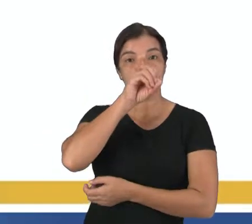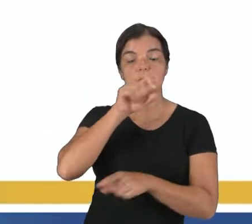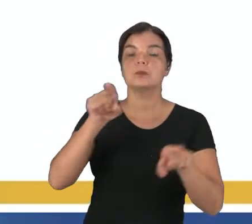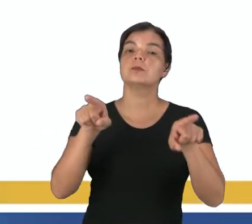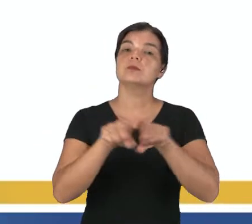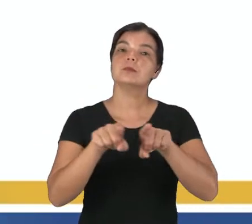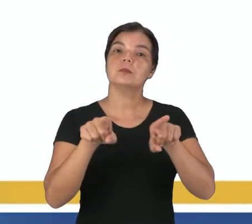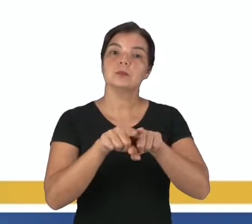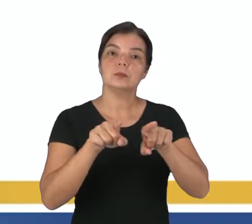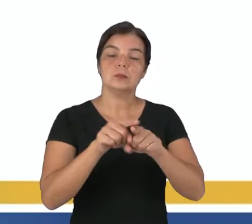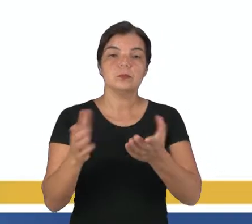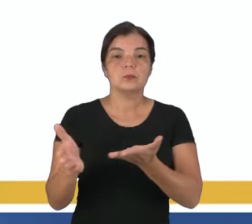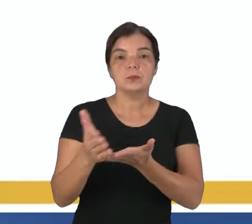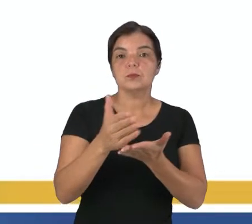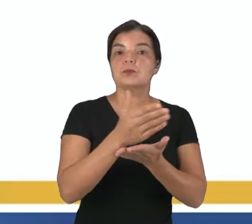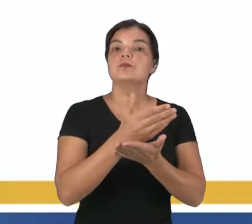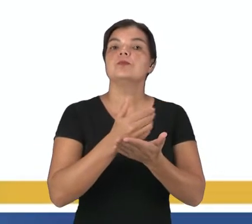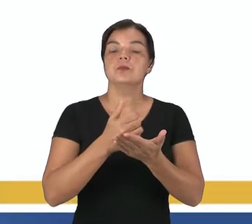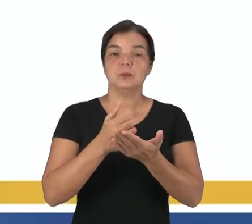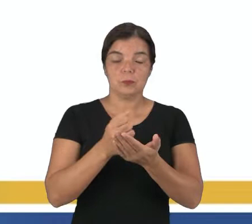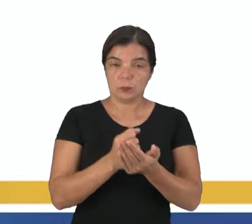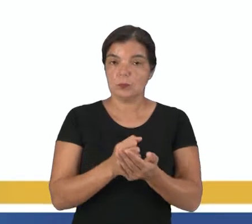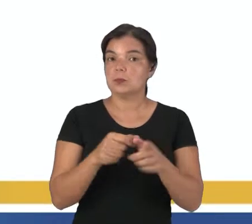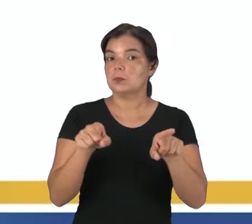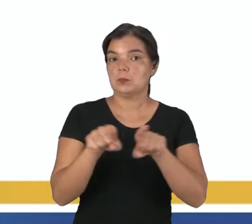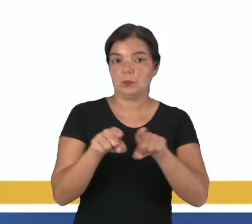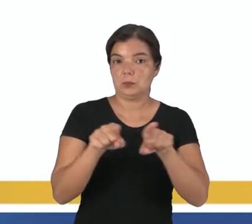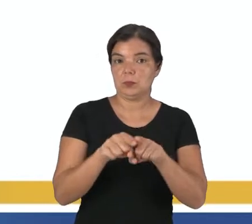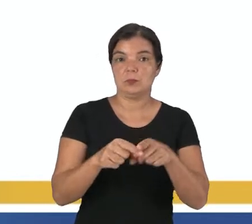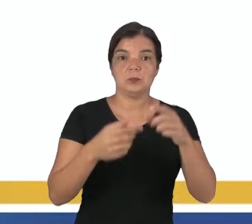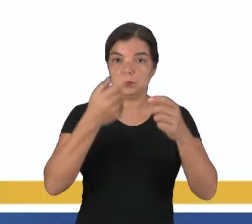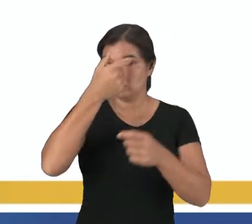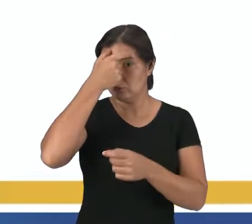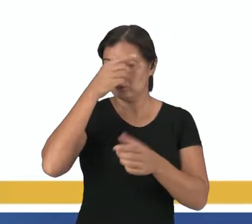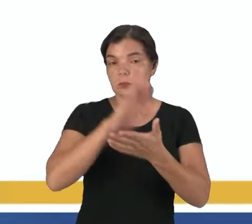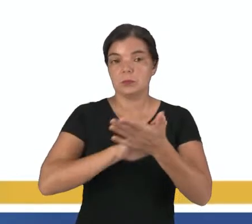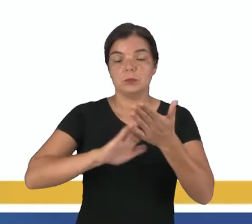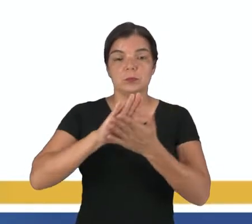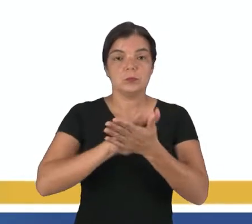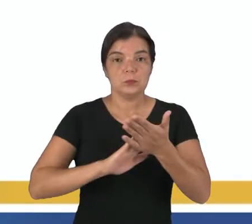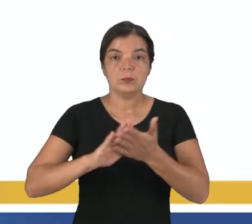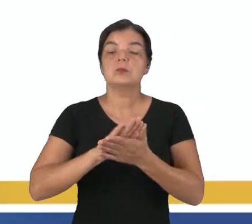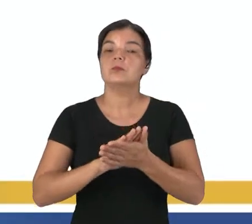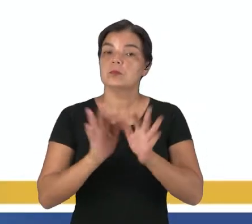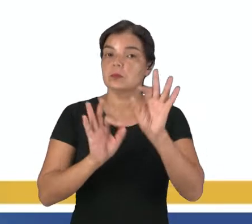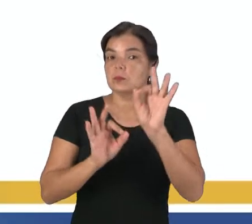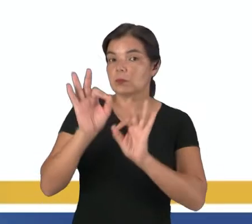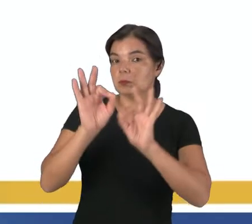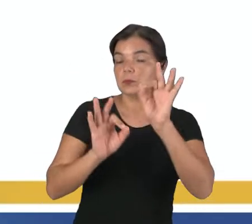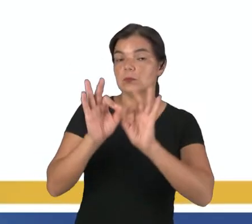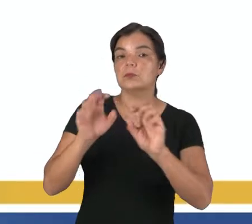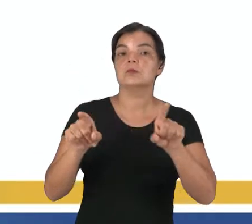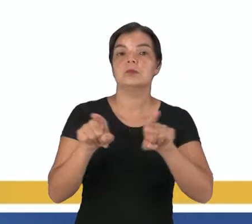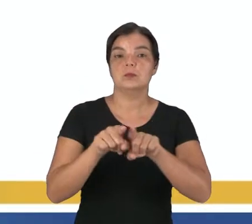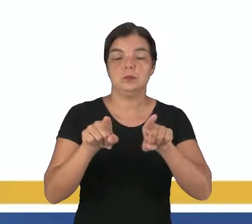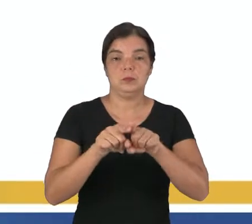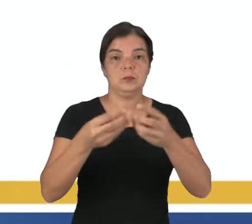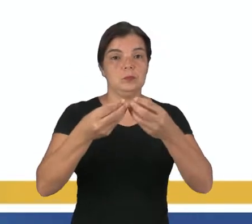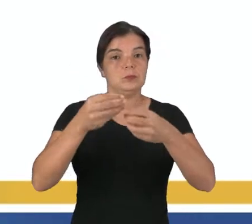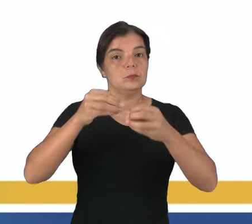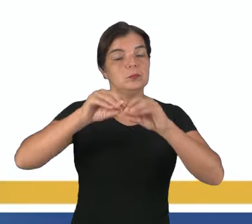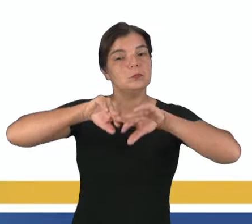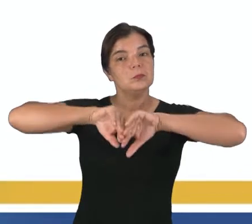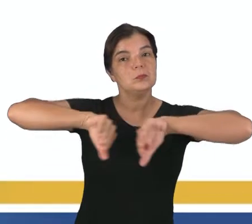oxigênio e também recolhe resíduos que não servem mais para o nosso organismo, que são produzidos com a